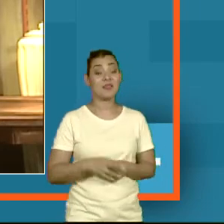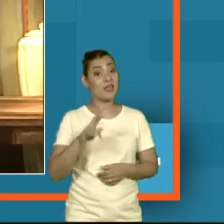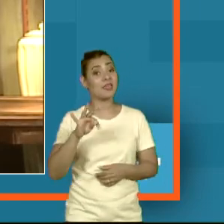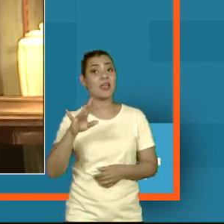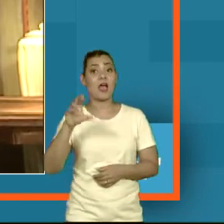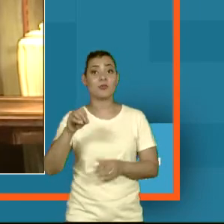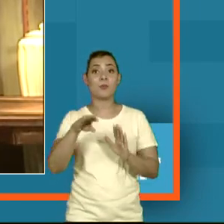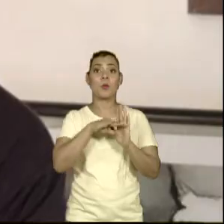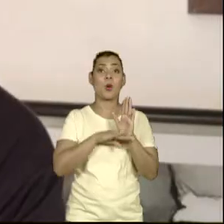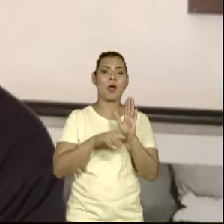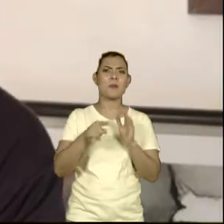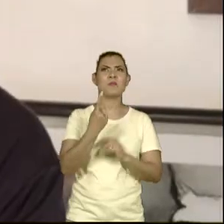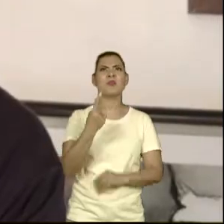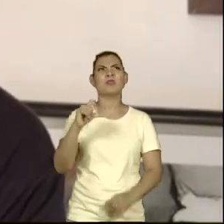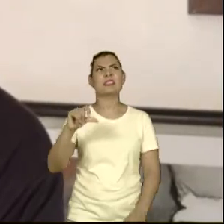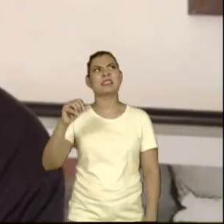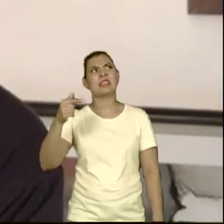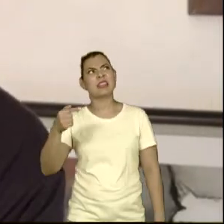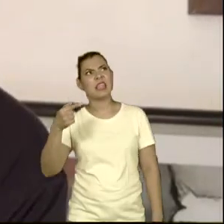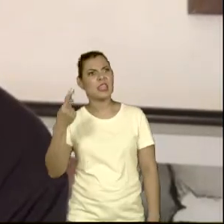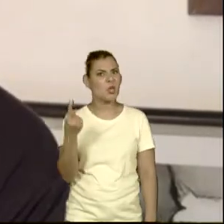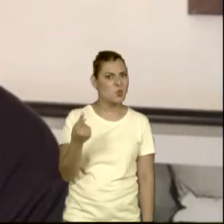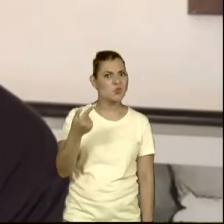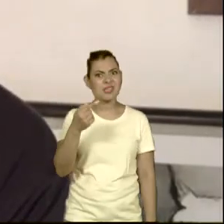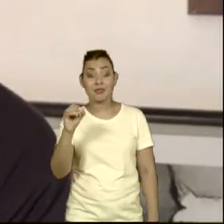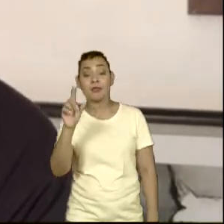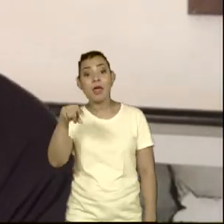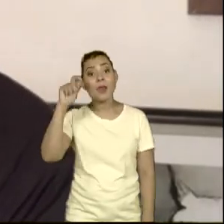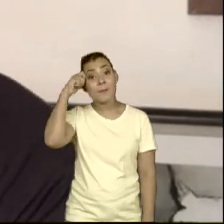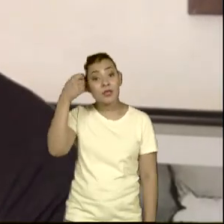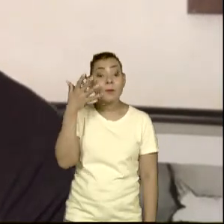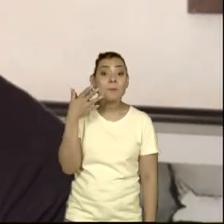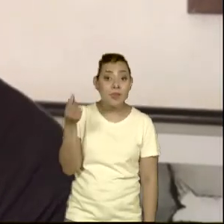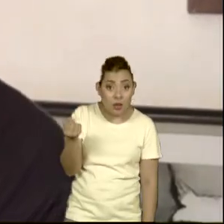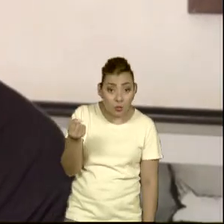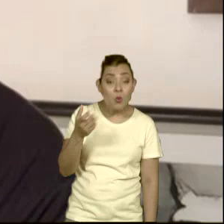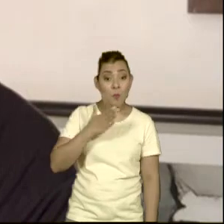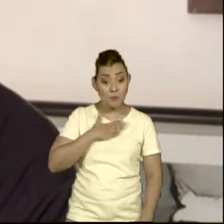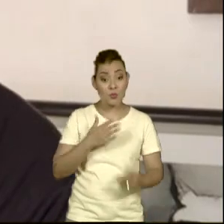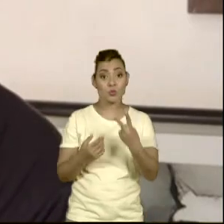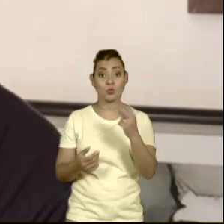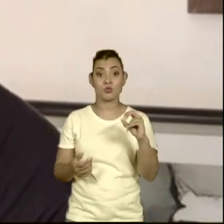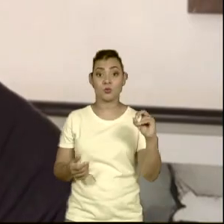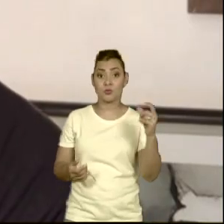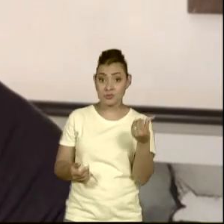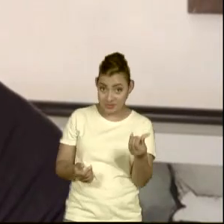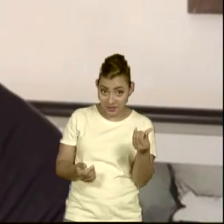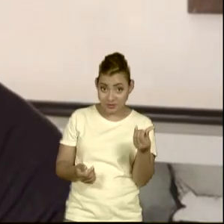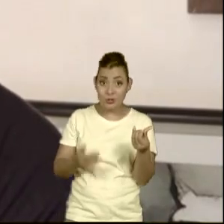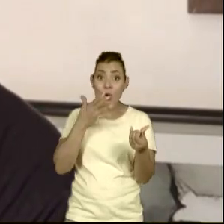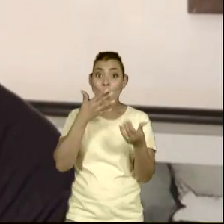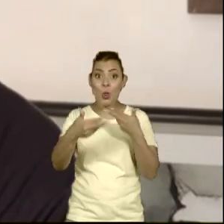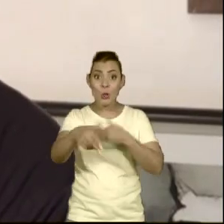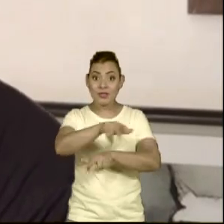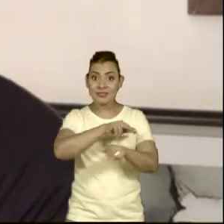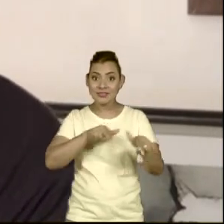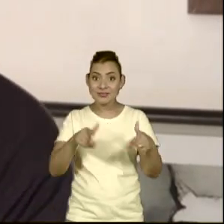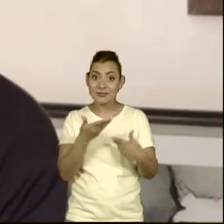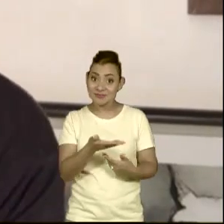Consorte, o programa de 70, 71, década de 70, era em preto e branco. O meu, de 2006, colorido,